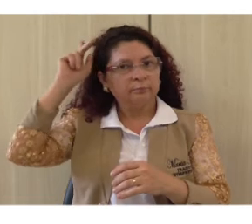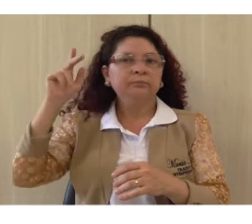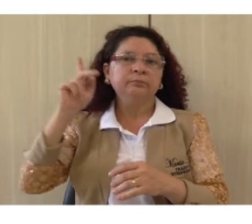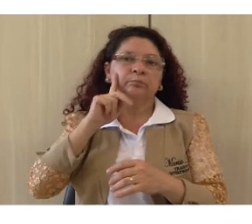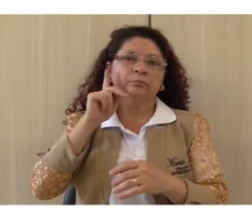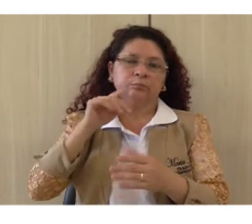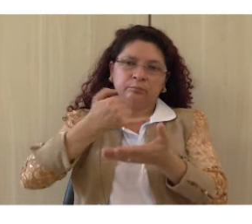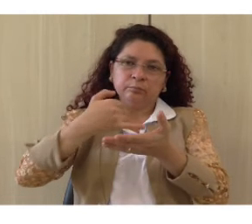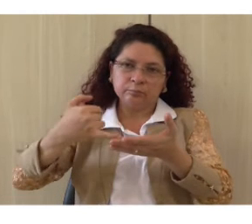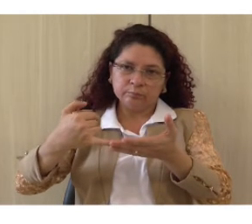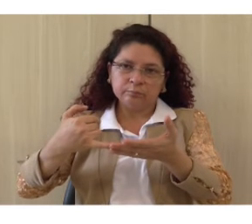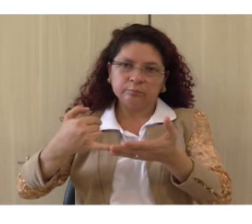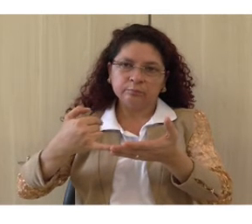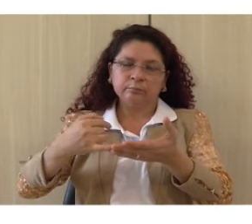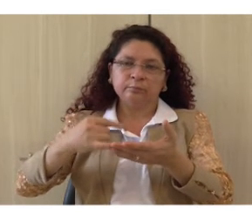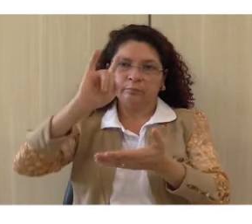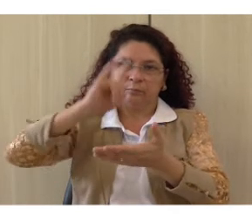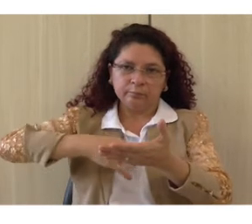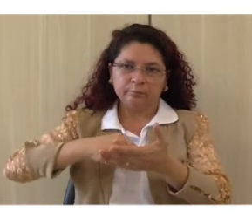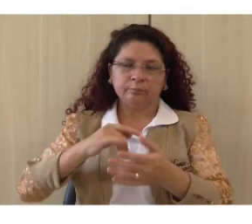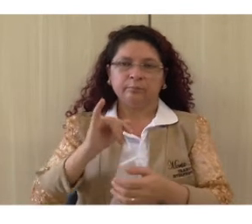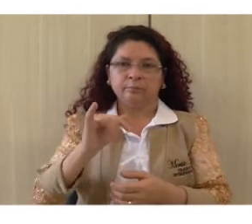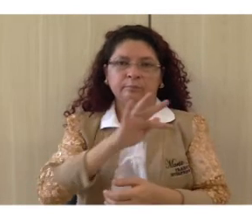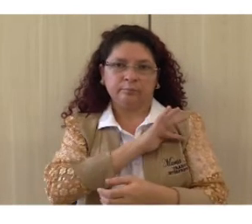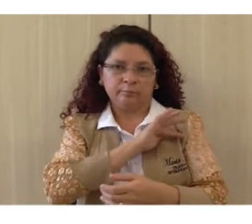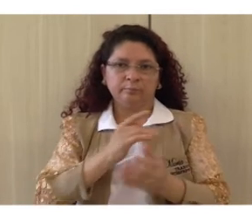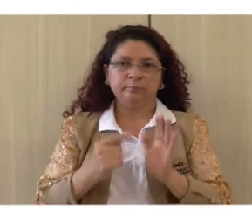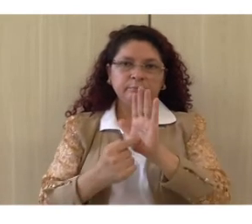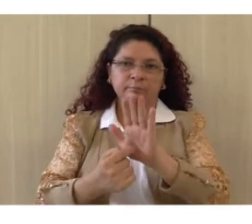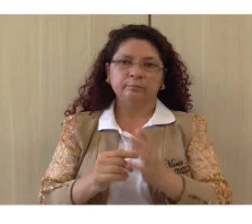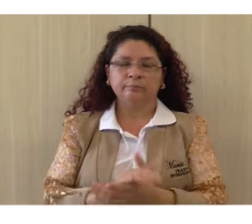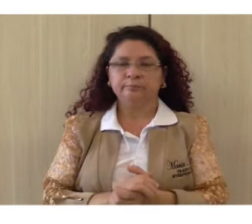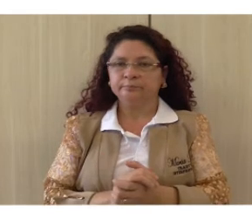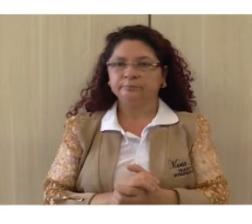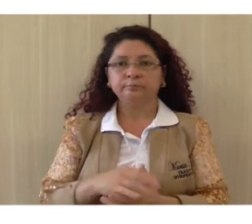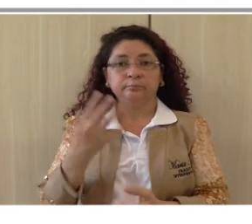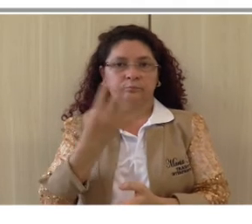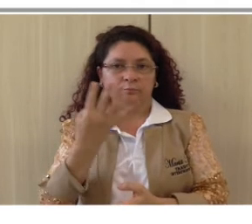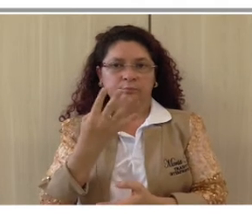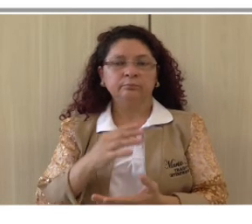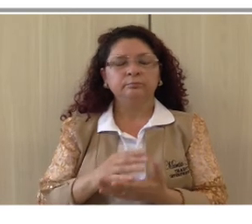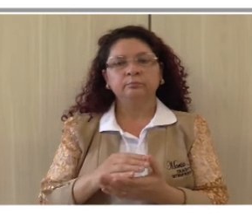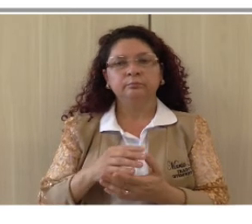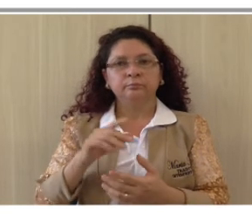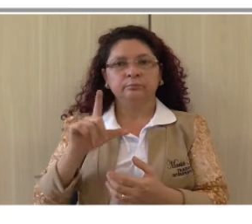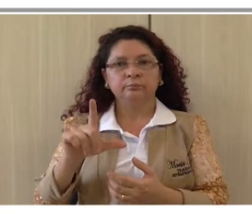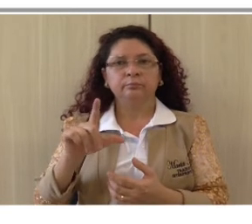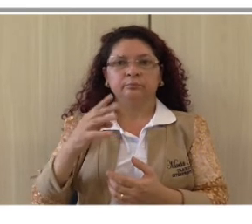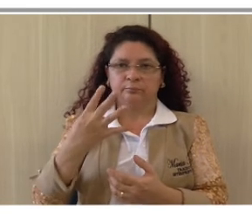devidamente preenchida e assinada, a ser fornecida pelo IFPA. Quarto, modalidade de concorrência